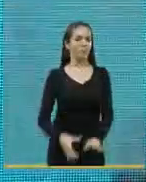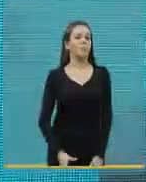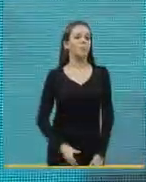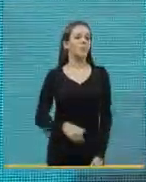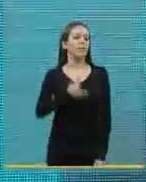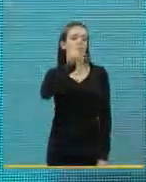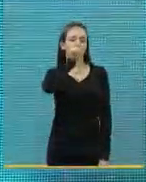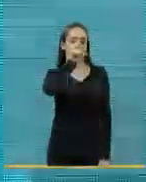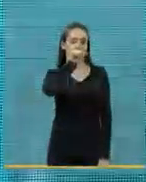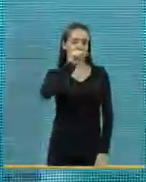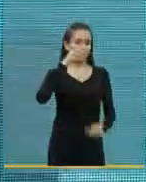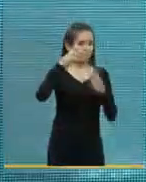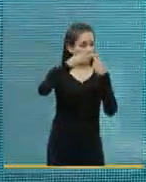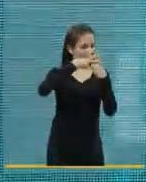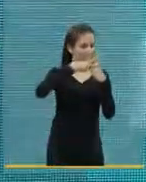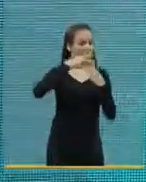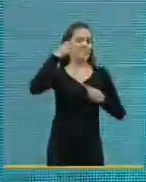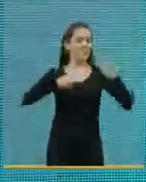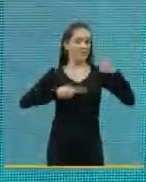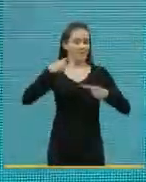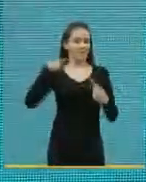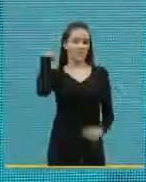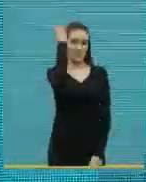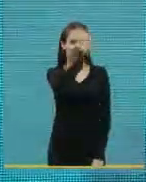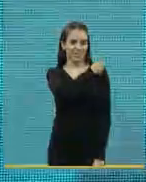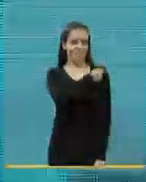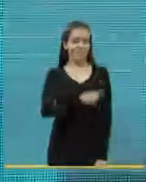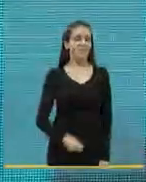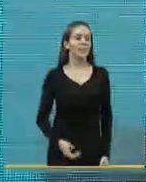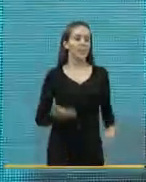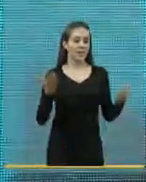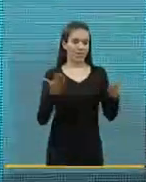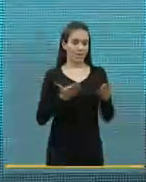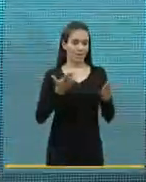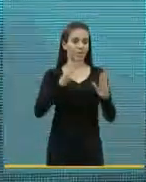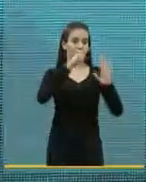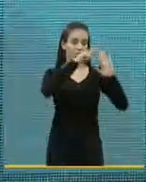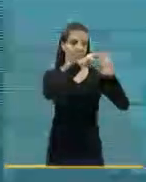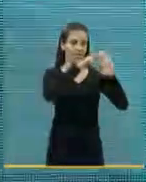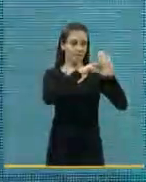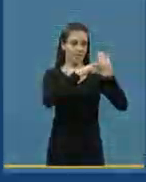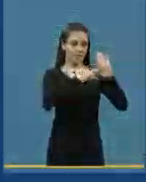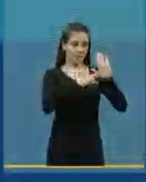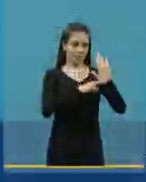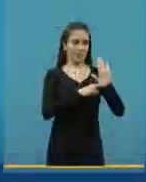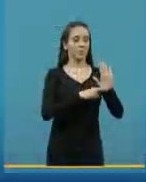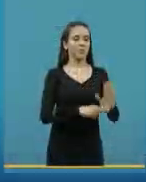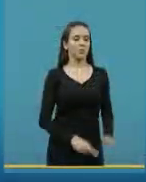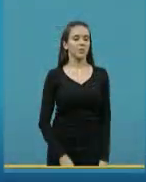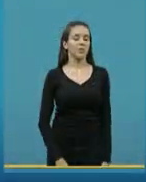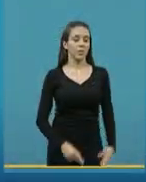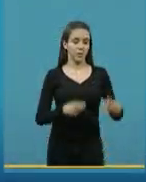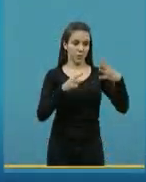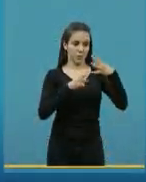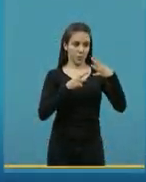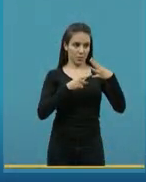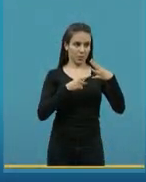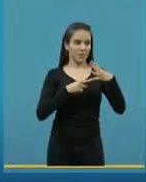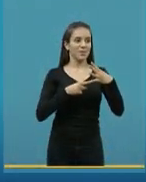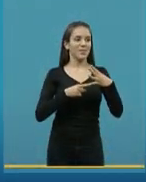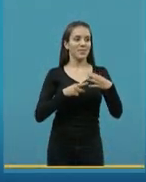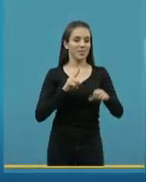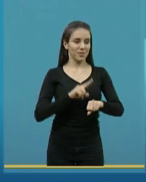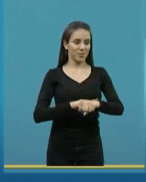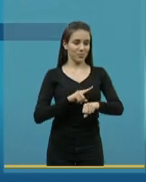twitter a nossa recebe é debate aparecida vamos agora as regras deste bloco neste bloco mais uma vez